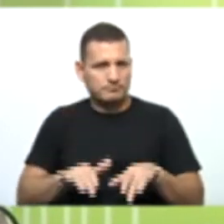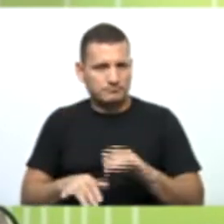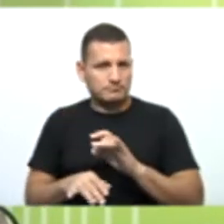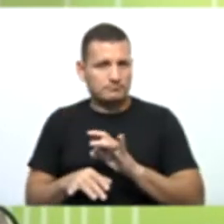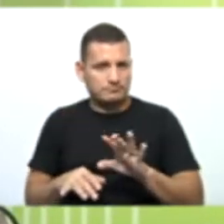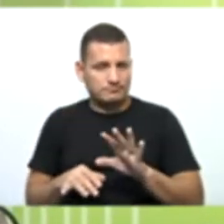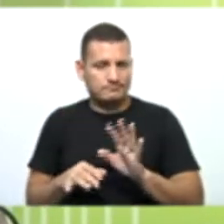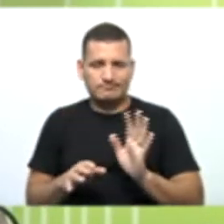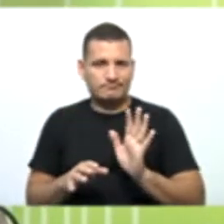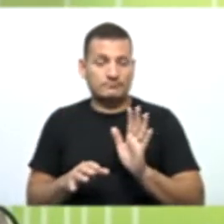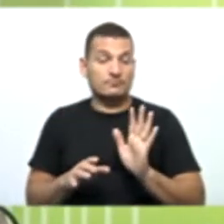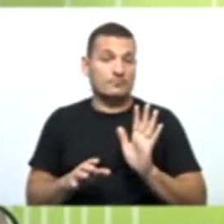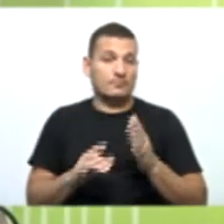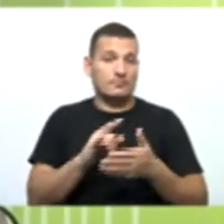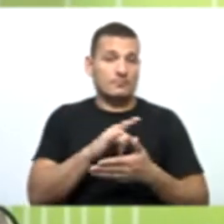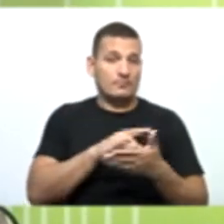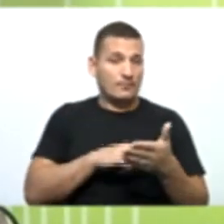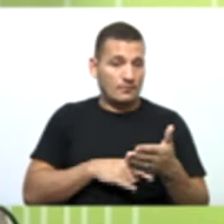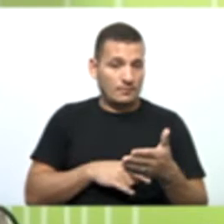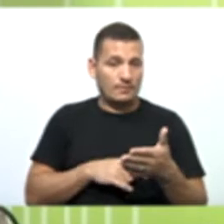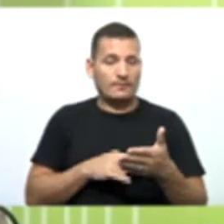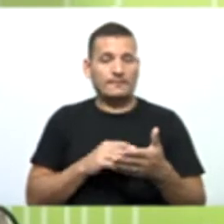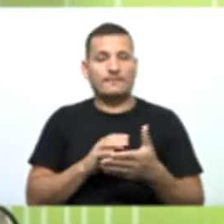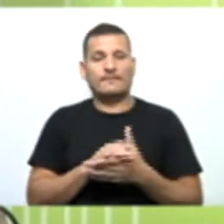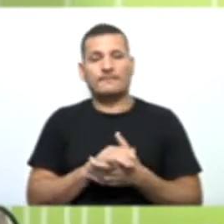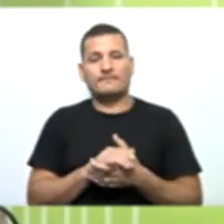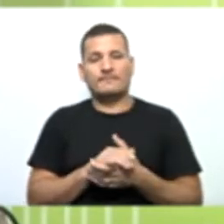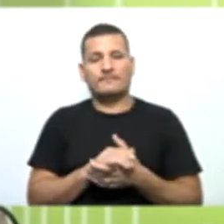a documentação, além de